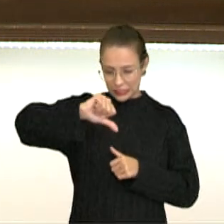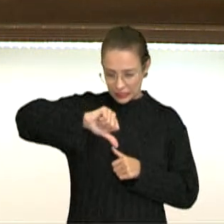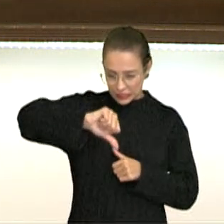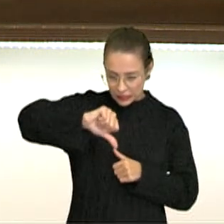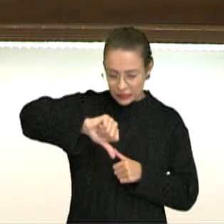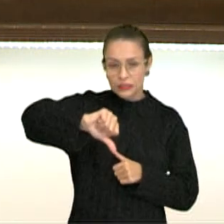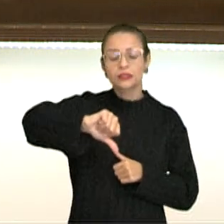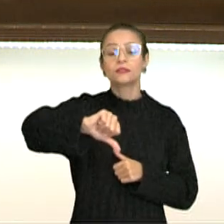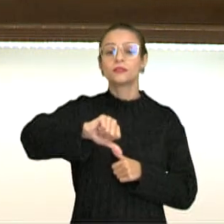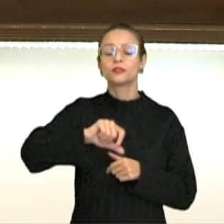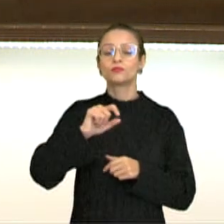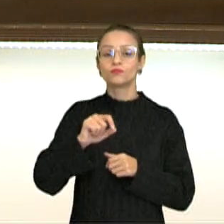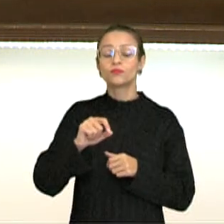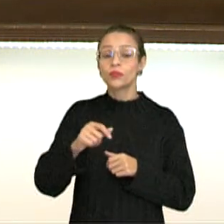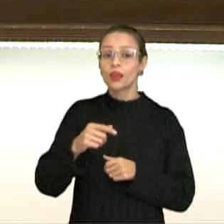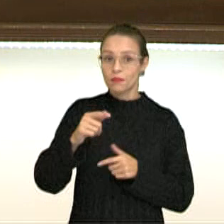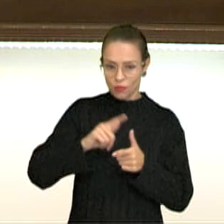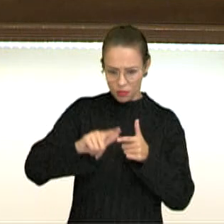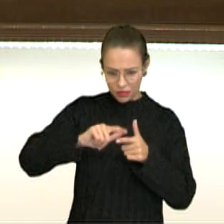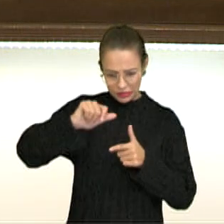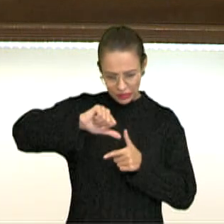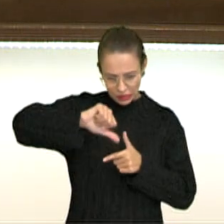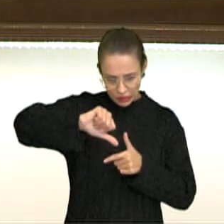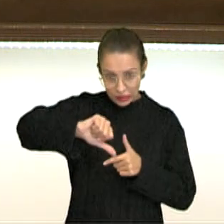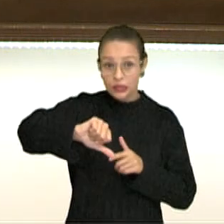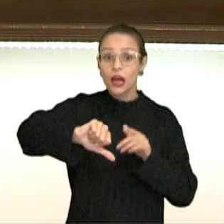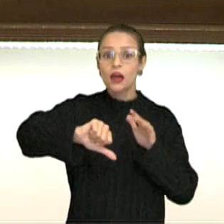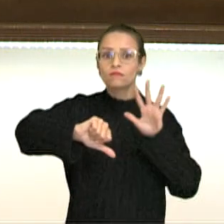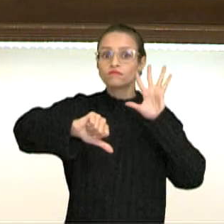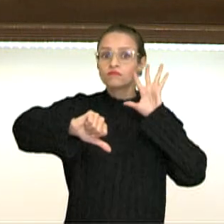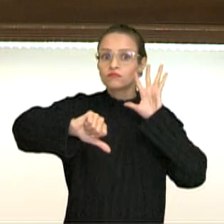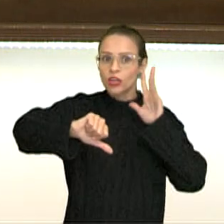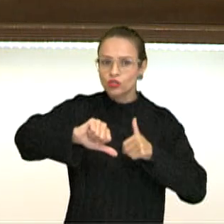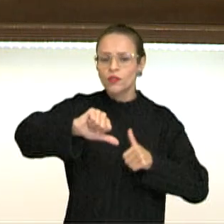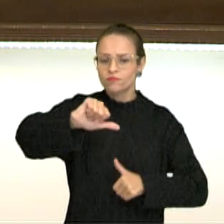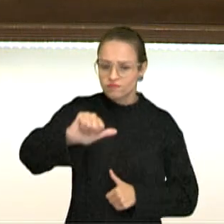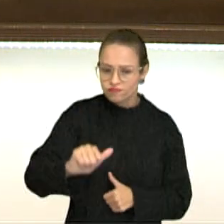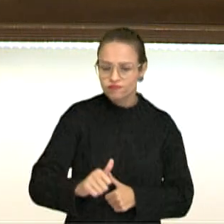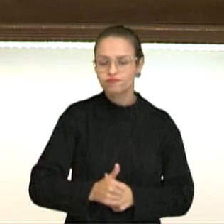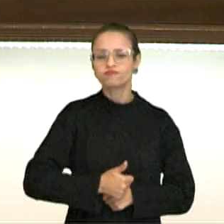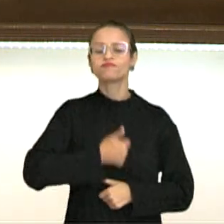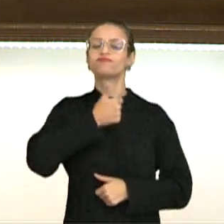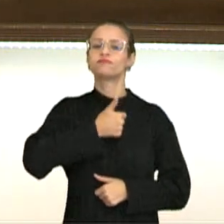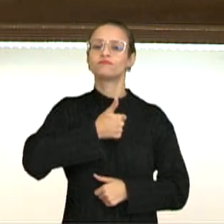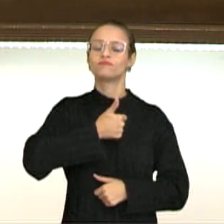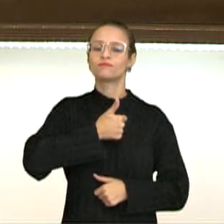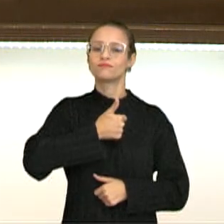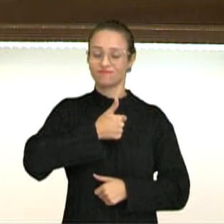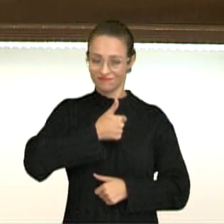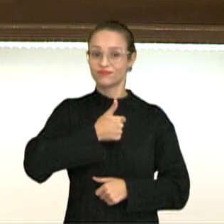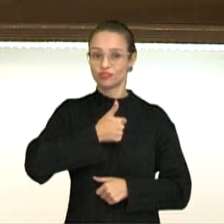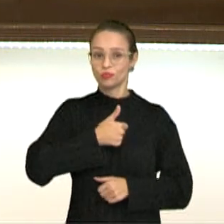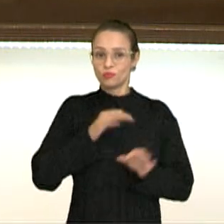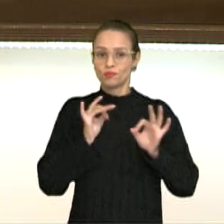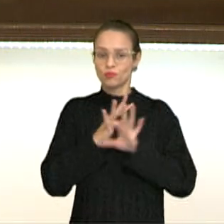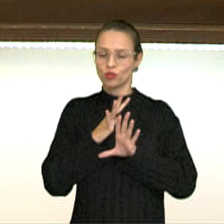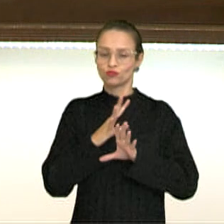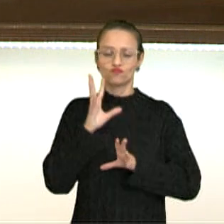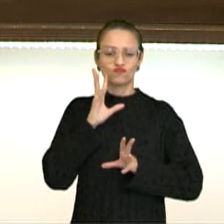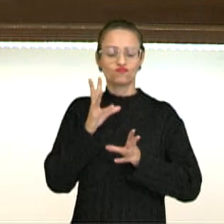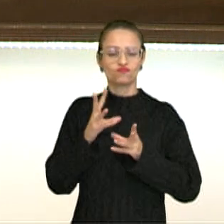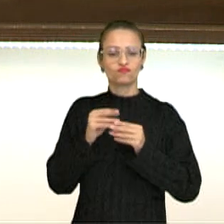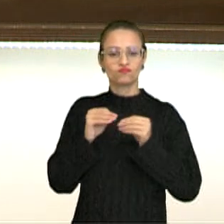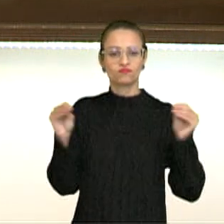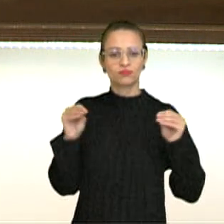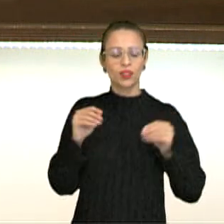como ela diz, resolver, ter a capacidade de resolver esse problema. Eu sofri o revés, sofri aquela questão, mas aí eu